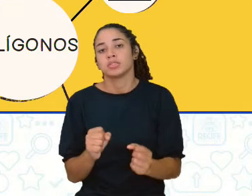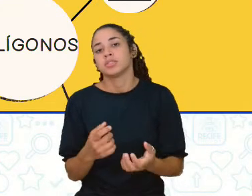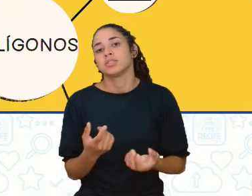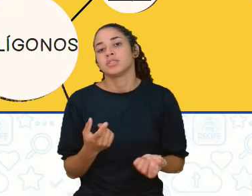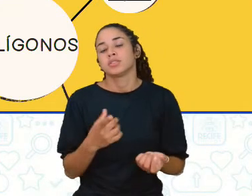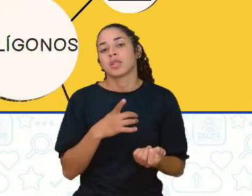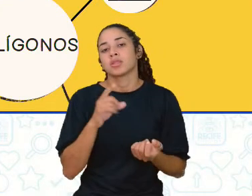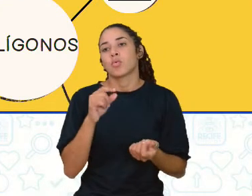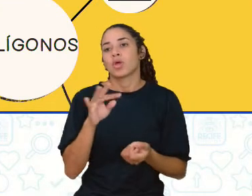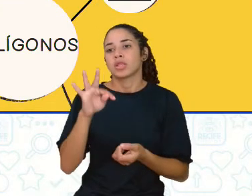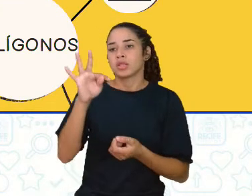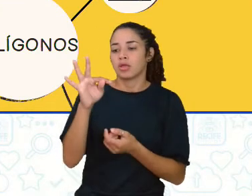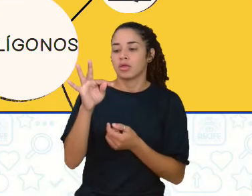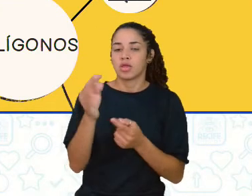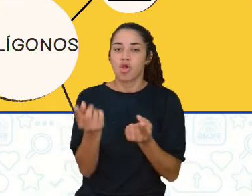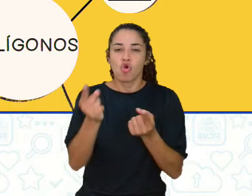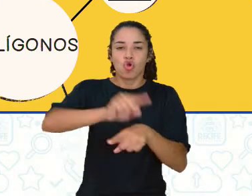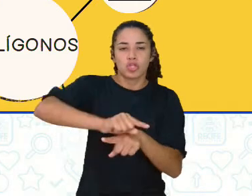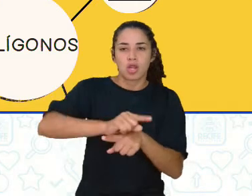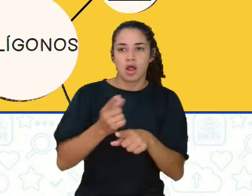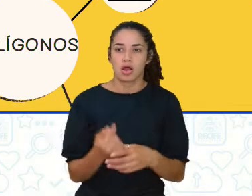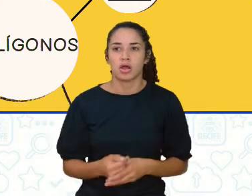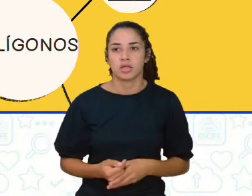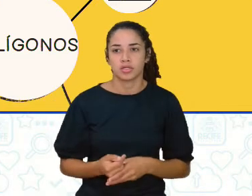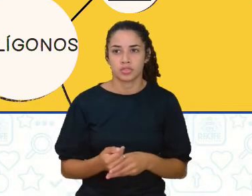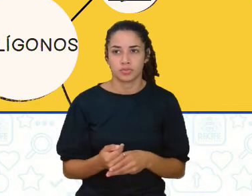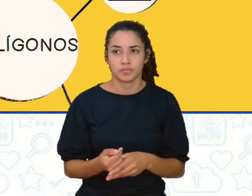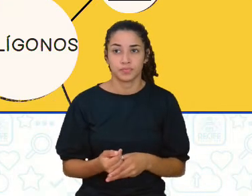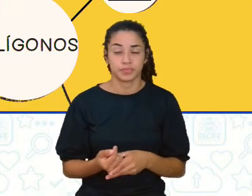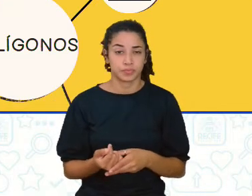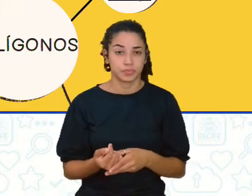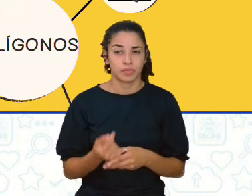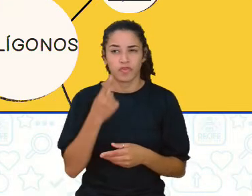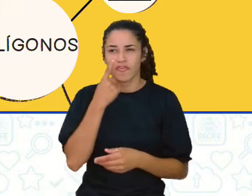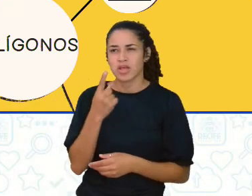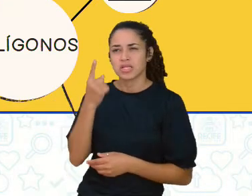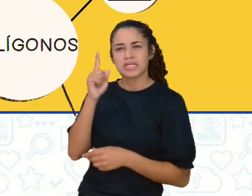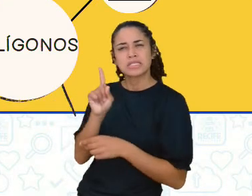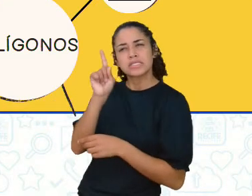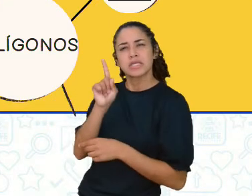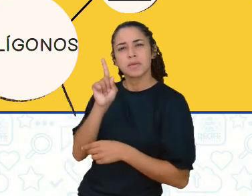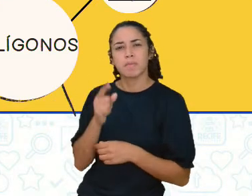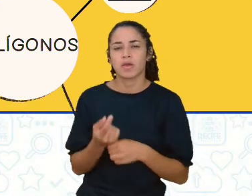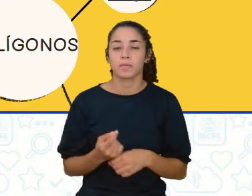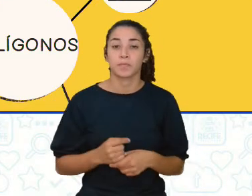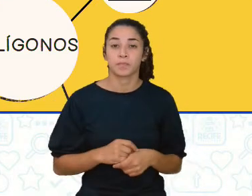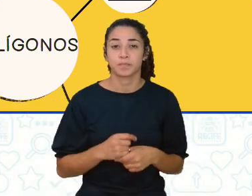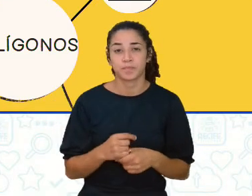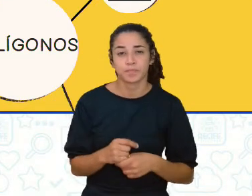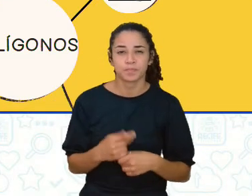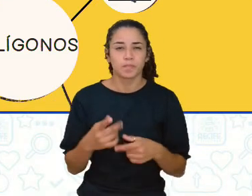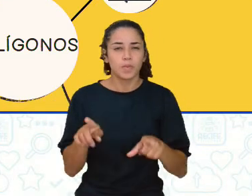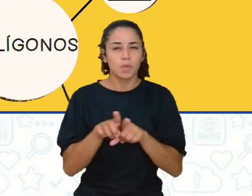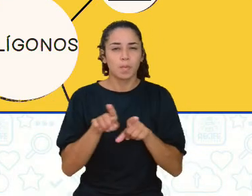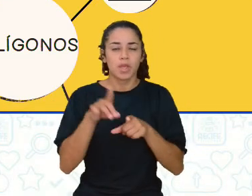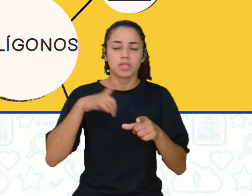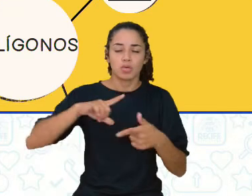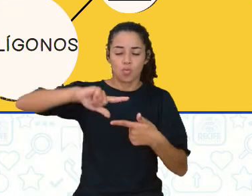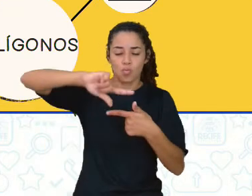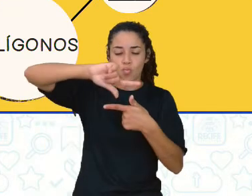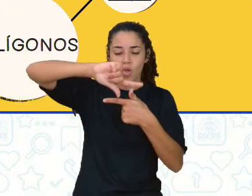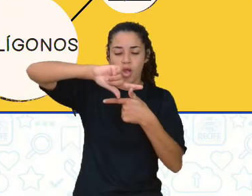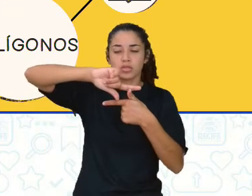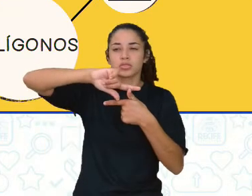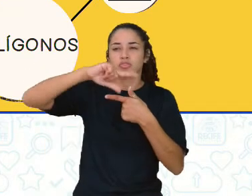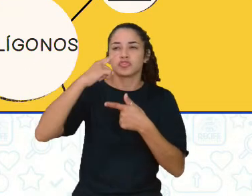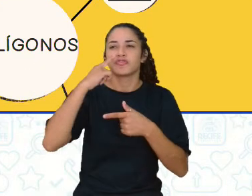esse T de cabeça para baixo, ou seja, uma linha horizontal e uma vertical. Tá? Coloquei ali um quadradinho que você